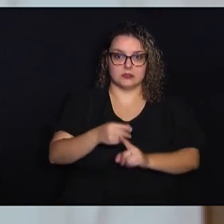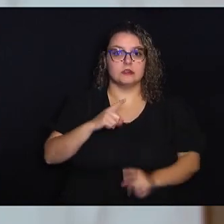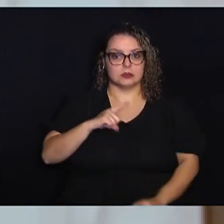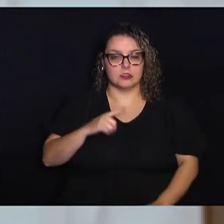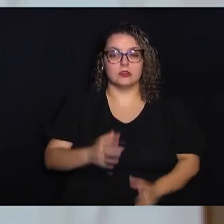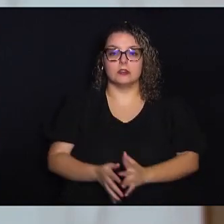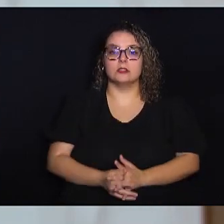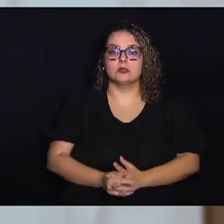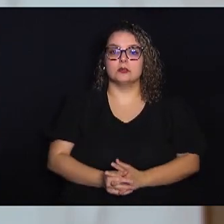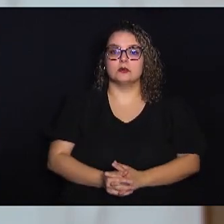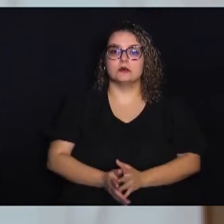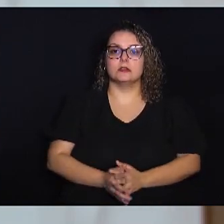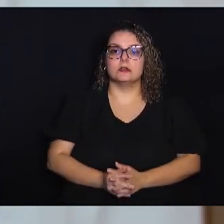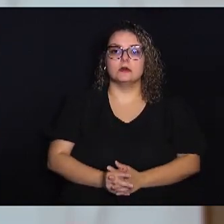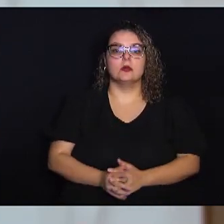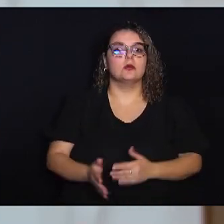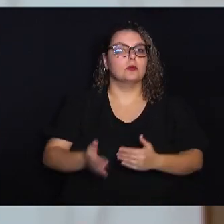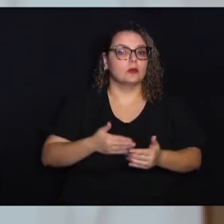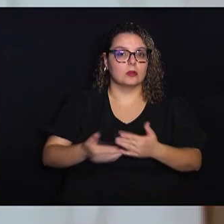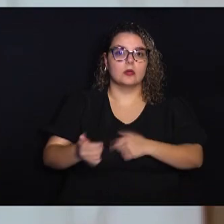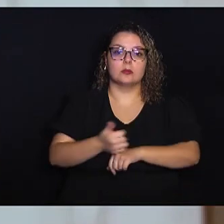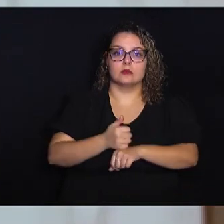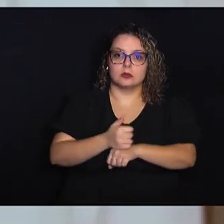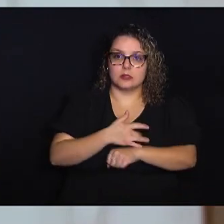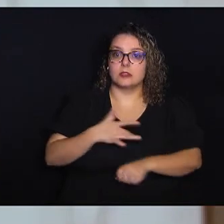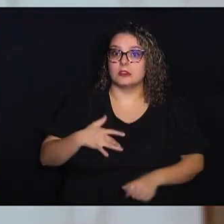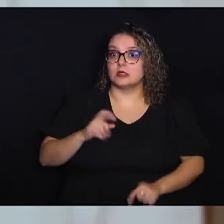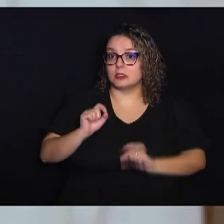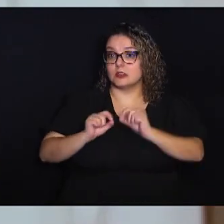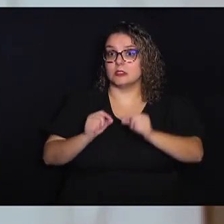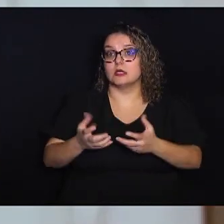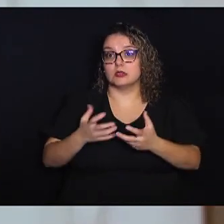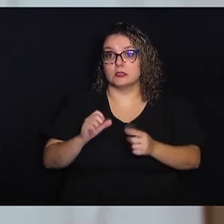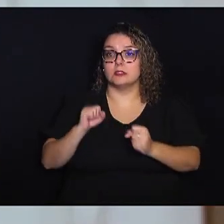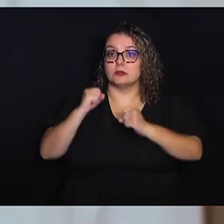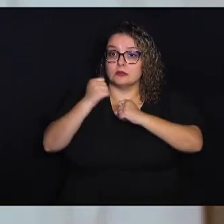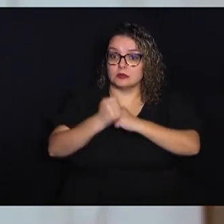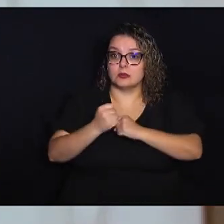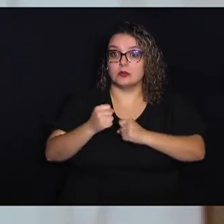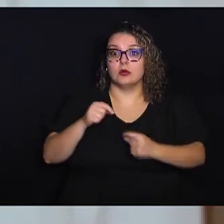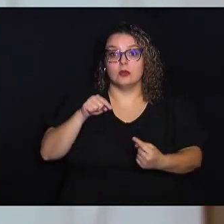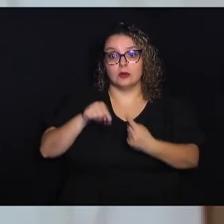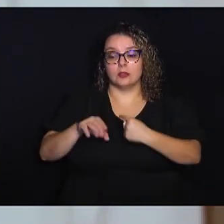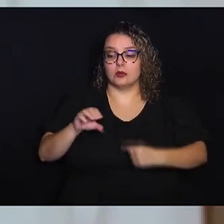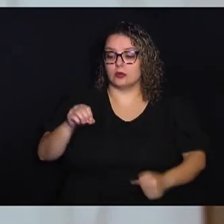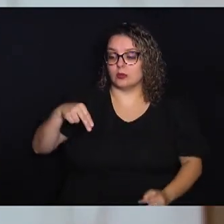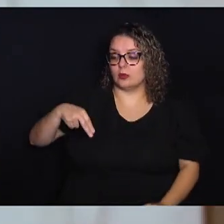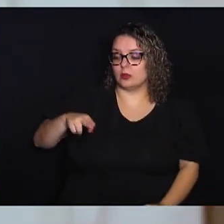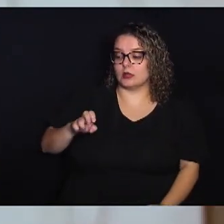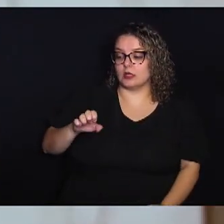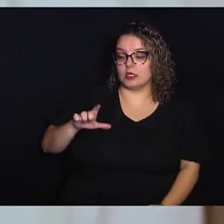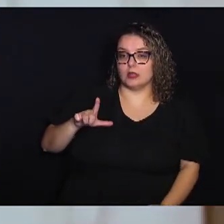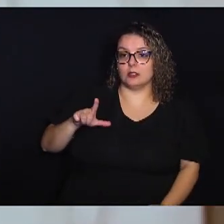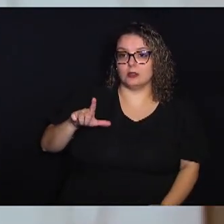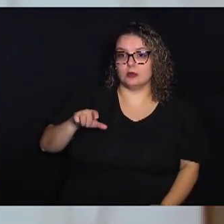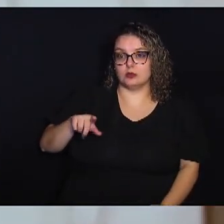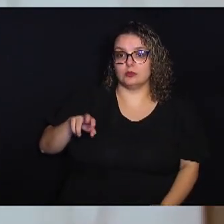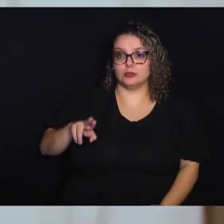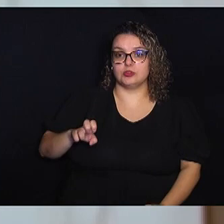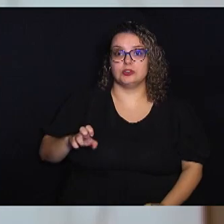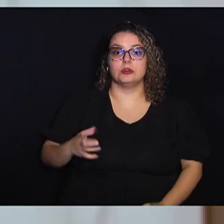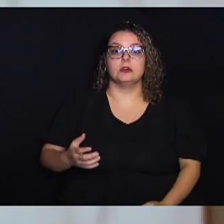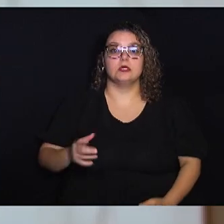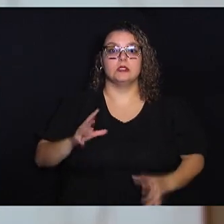Então, qualquer profissional de saúde pode tomar, e quem quiser se proteger também contra a coqueluche, existe essa vacina para toda a